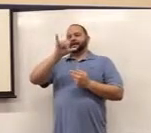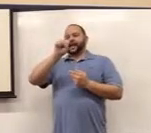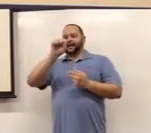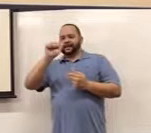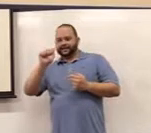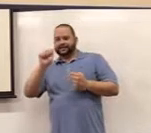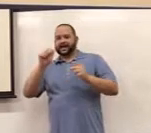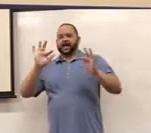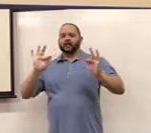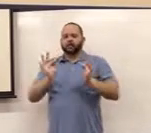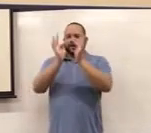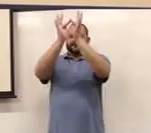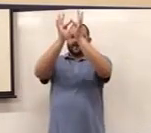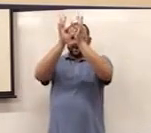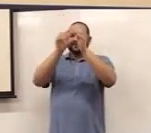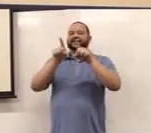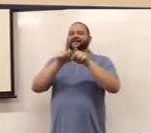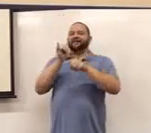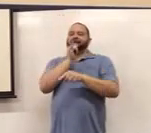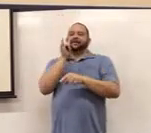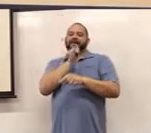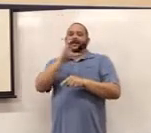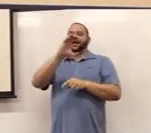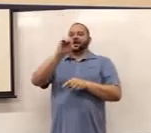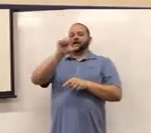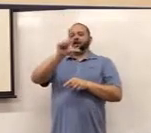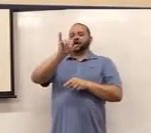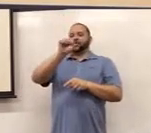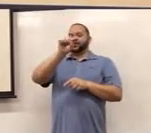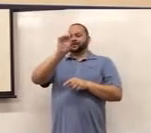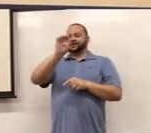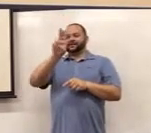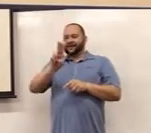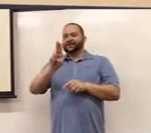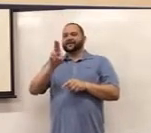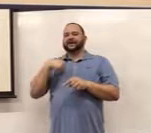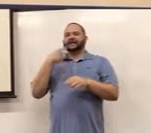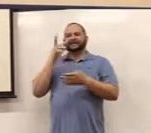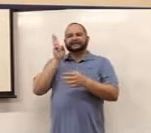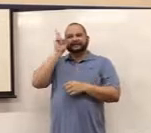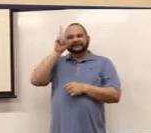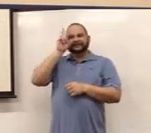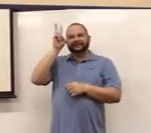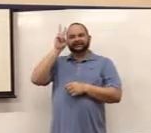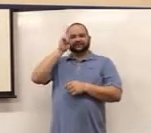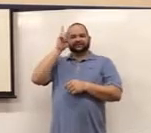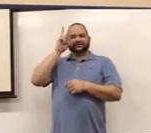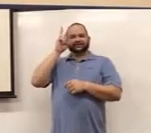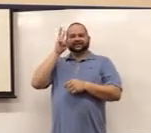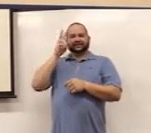É uma dessas coisas que vão ficar pro resto da história da humanidade. Isso é uma coisa que tá